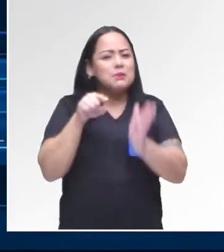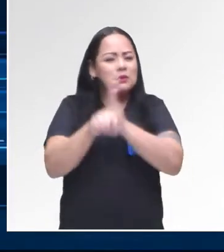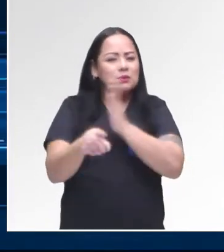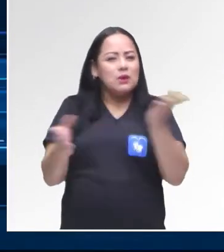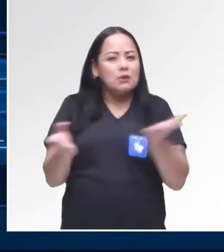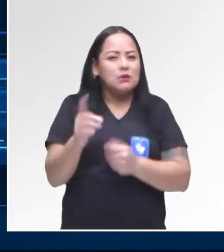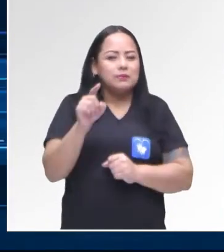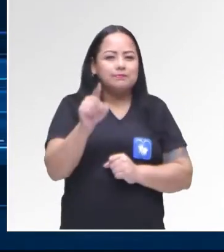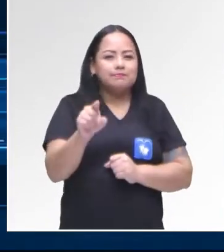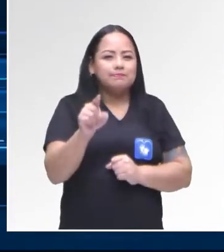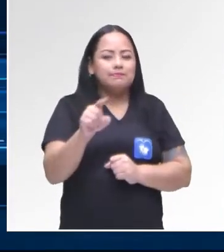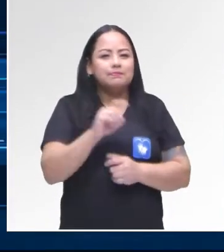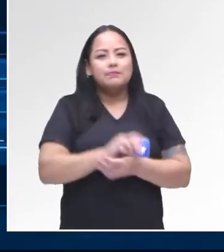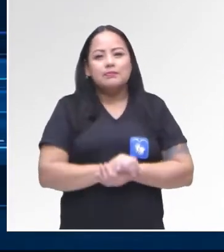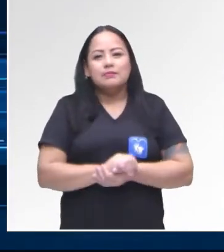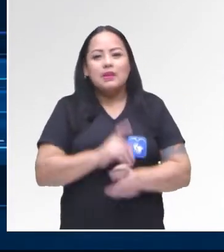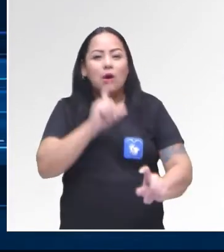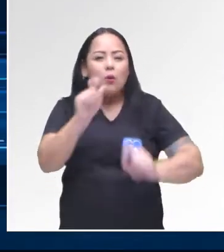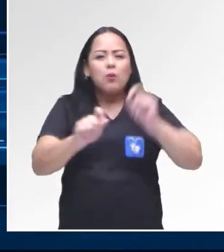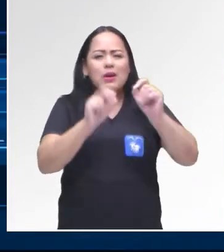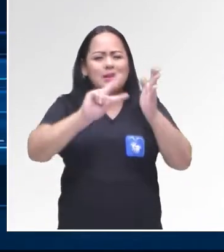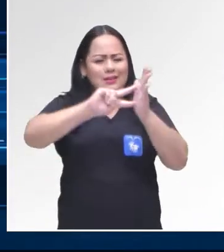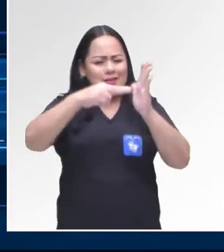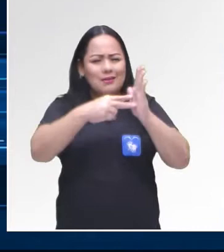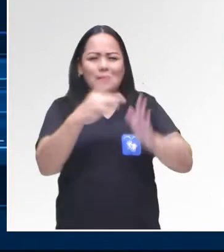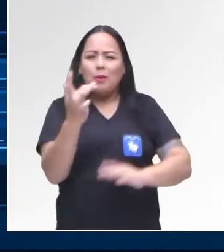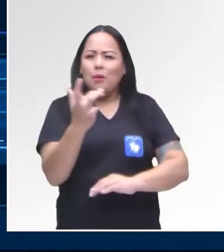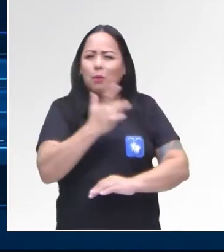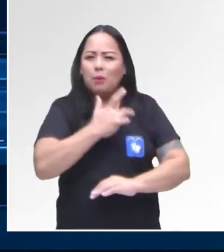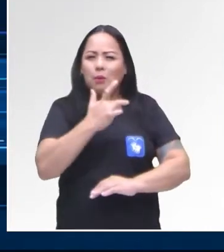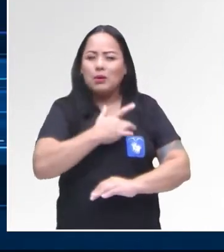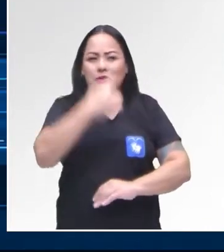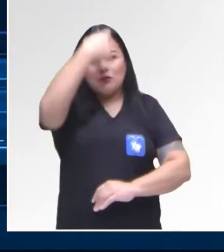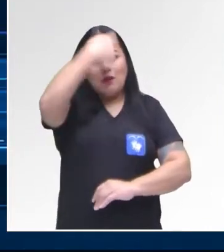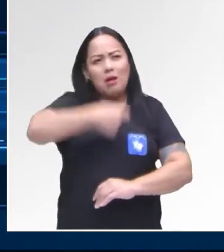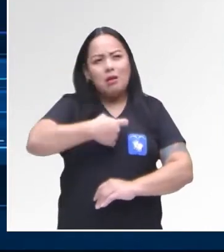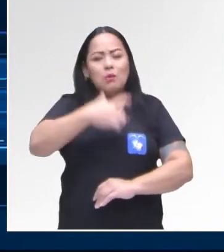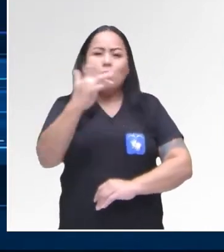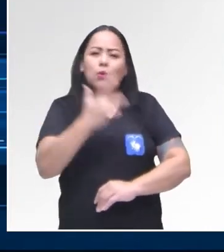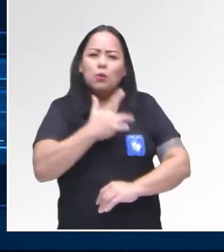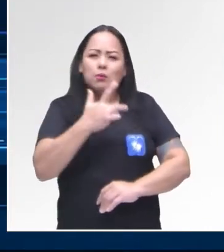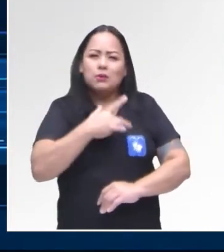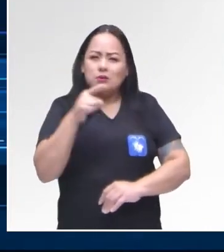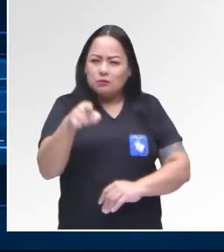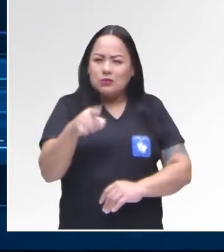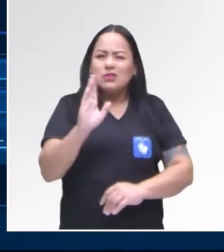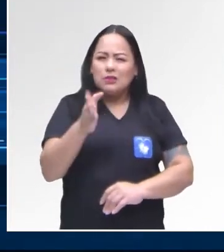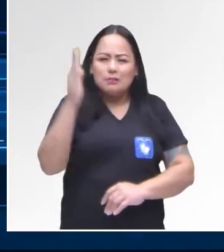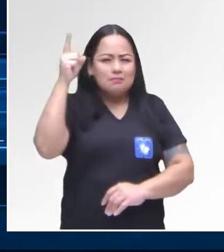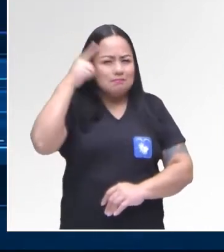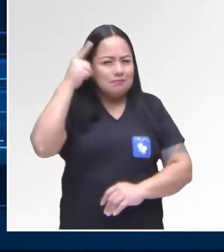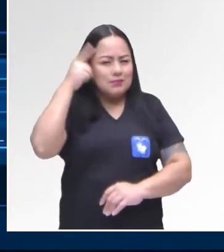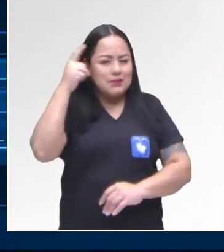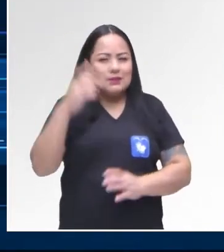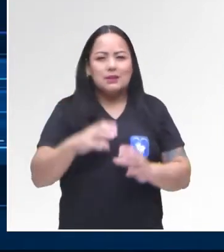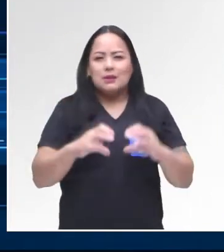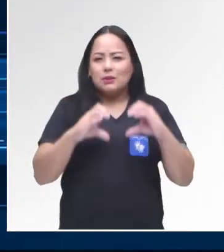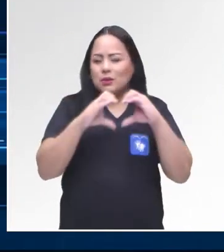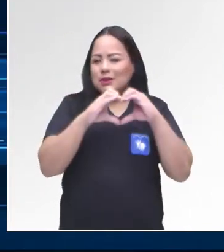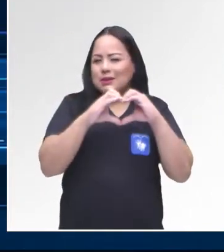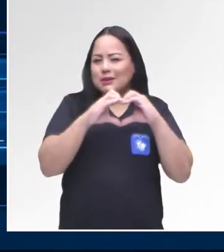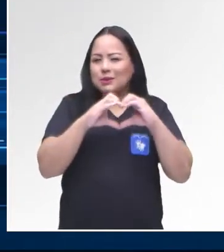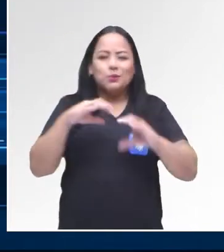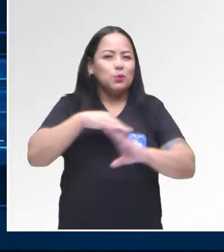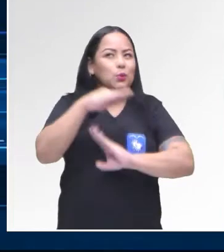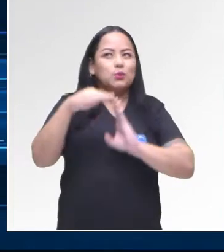para você. O que é ser romântico? Já pensou um pouco sobre isso? O coração está na moda aí